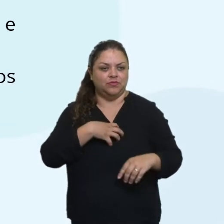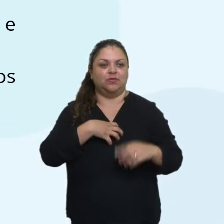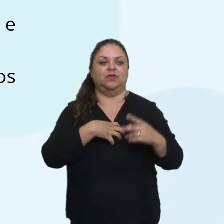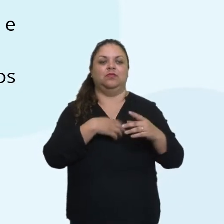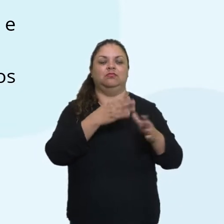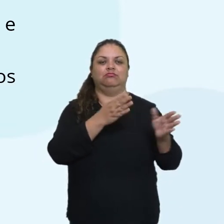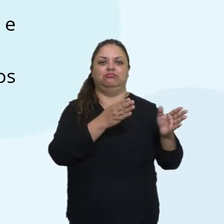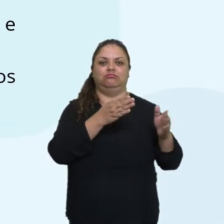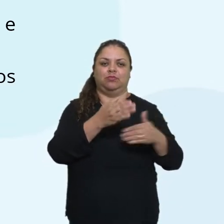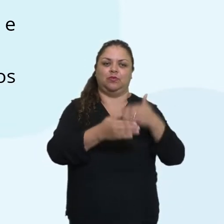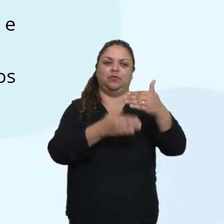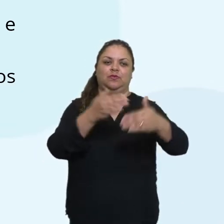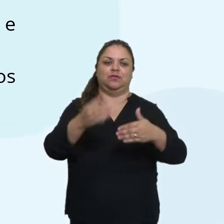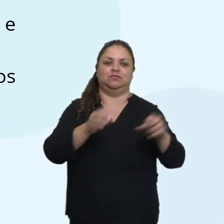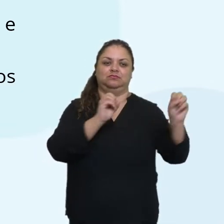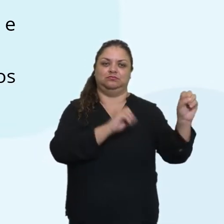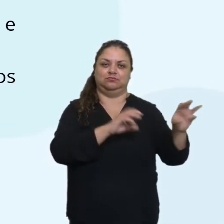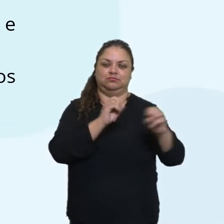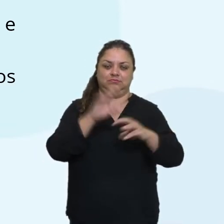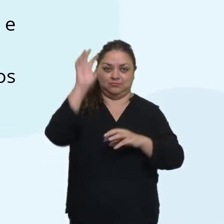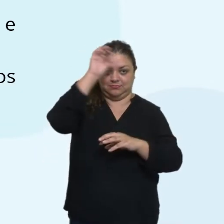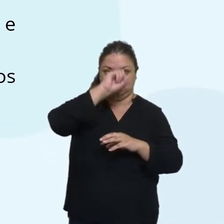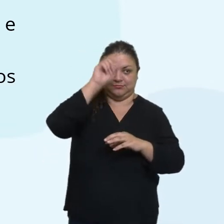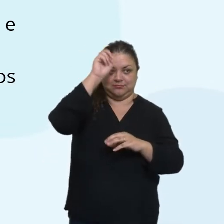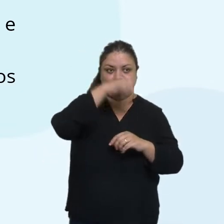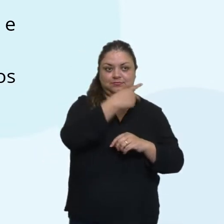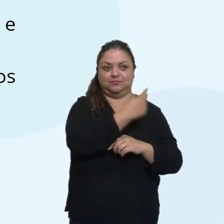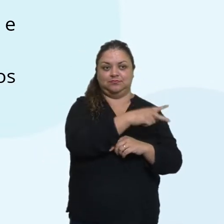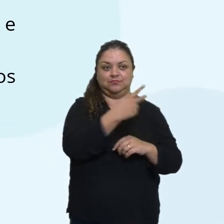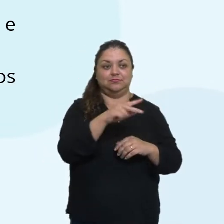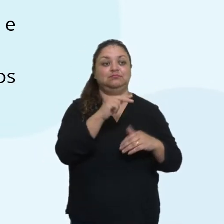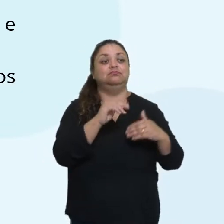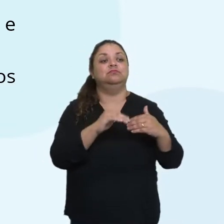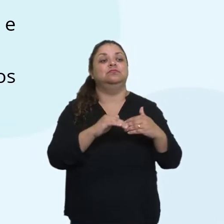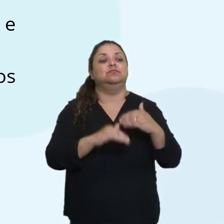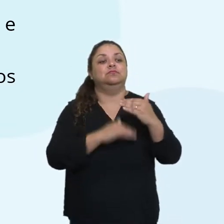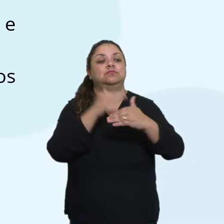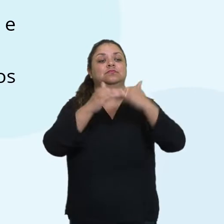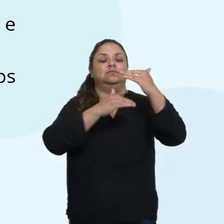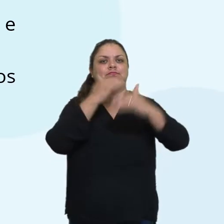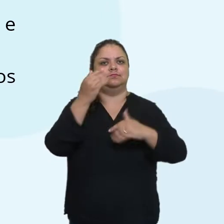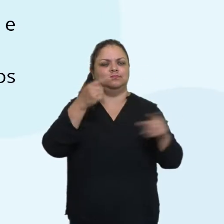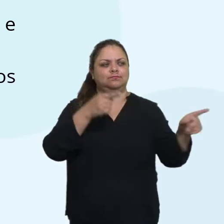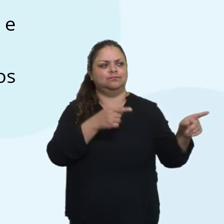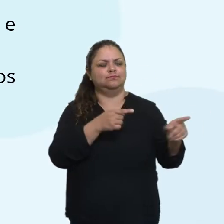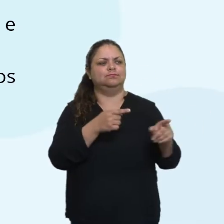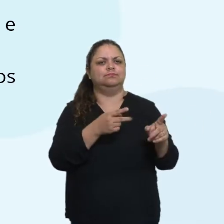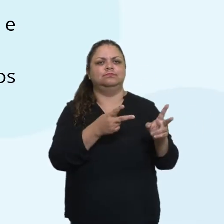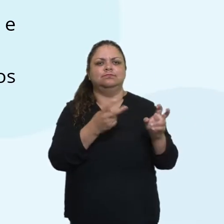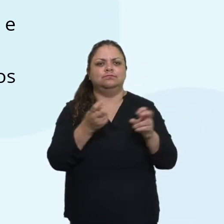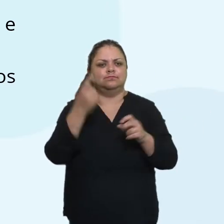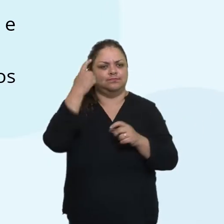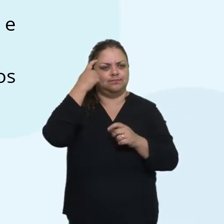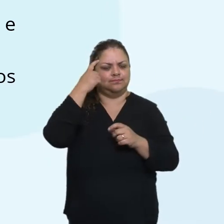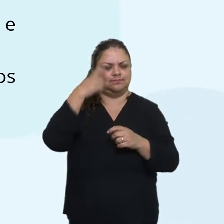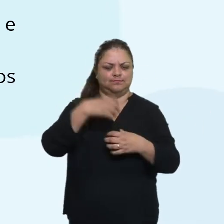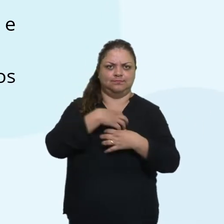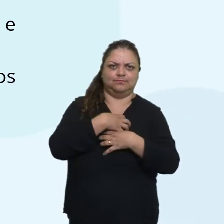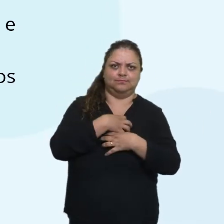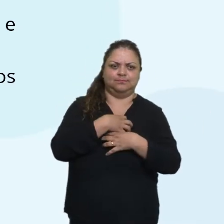aprendizagem e considerar e analisar o desenvolvimento dos aspectos cognitivos e socioemocionais